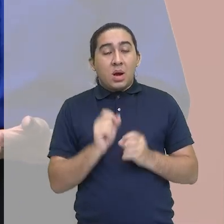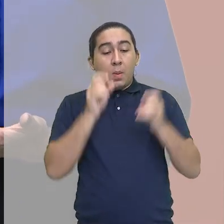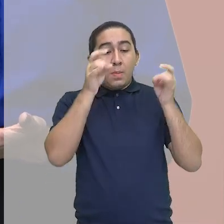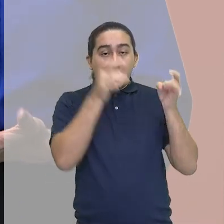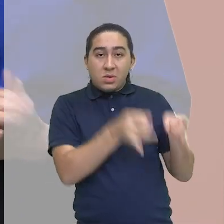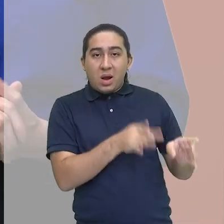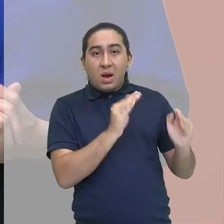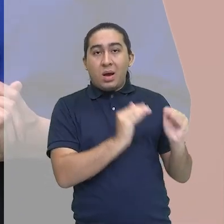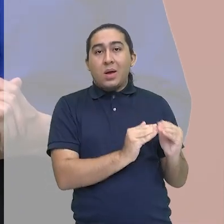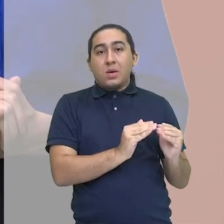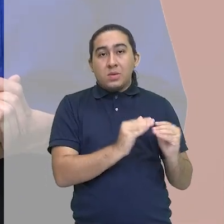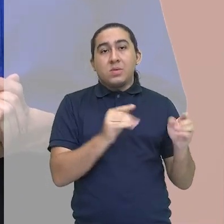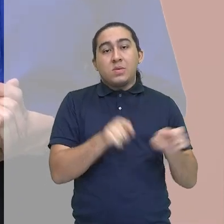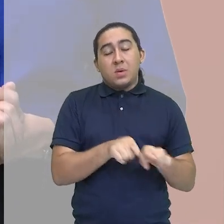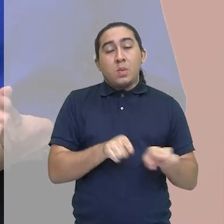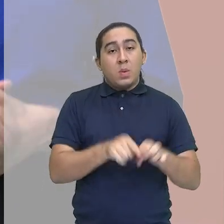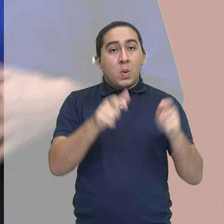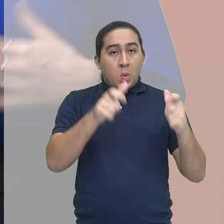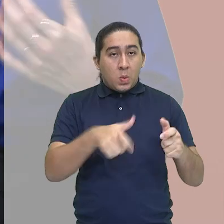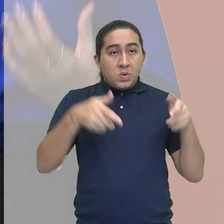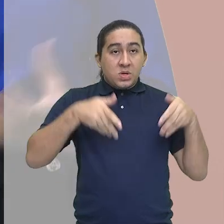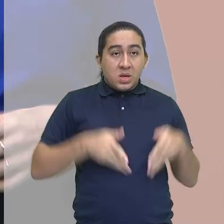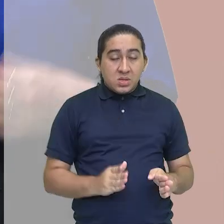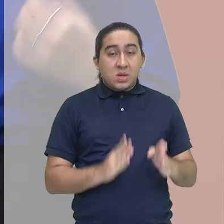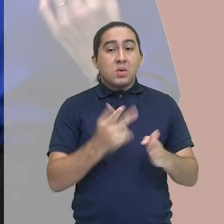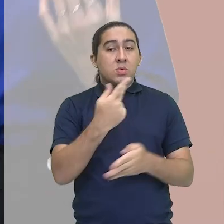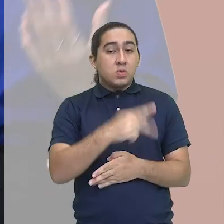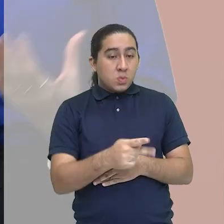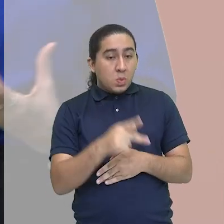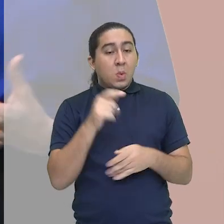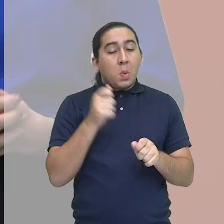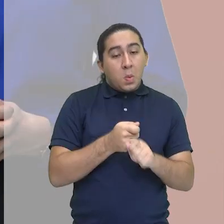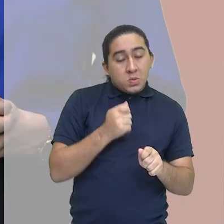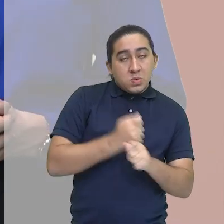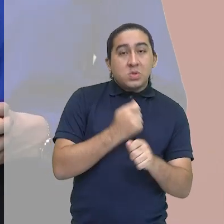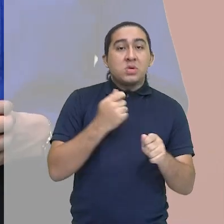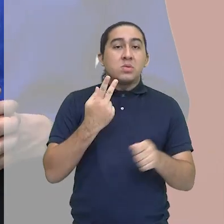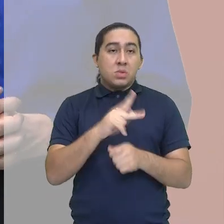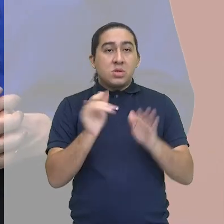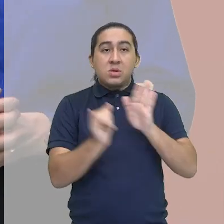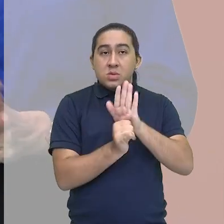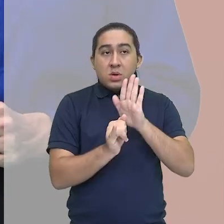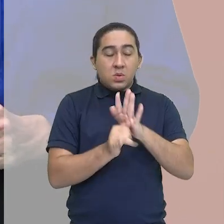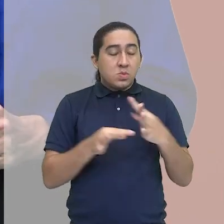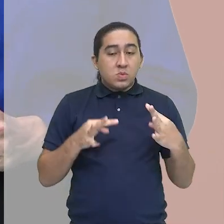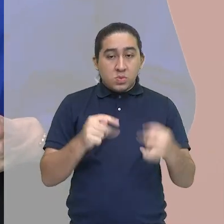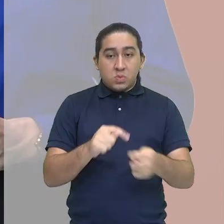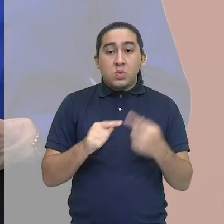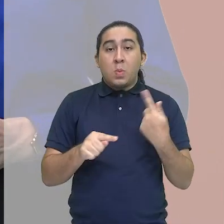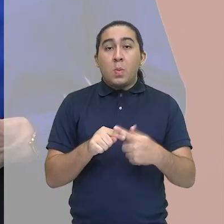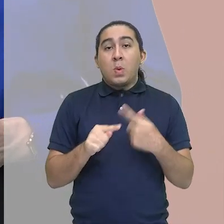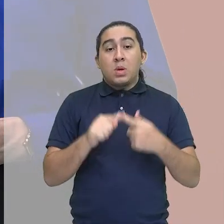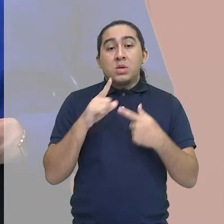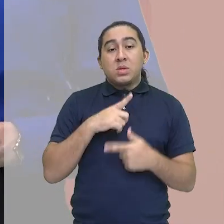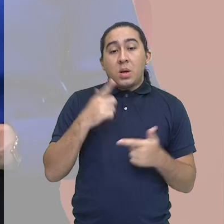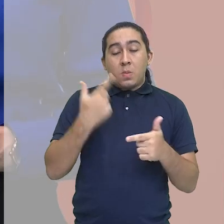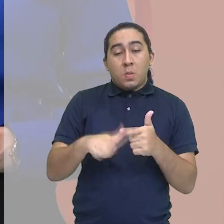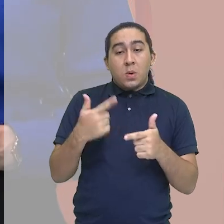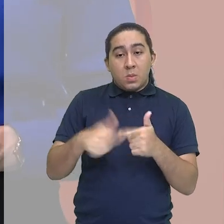das vezes também o seu local de origem, né, ali onde nasceu, construiu ali a sua identidade, devido às